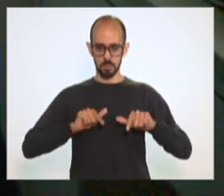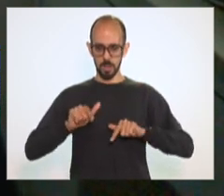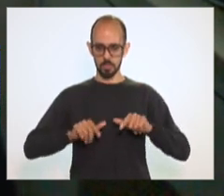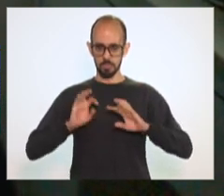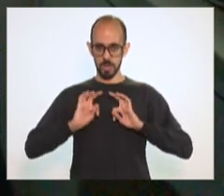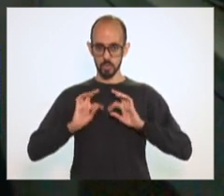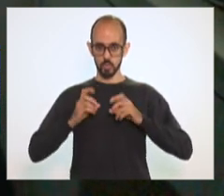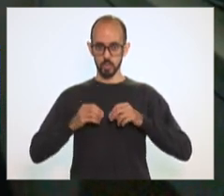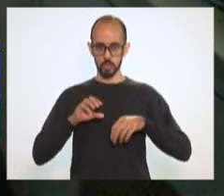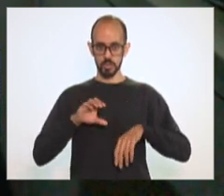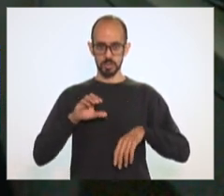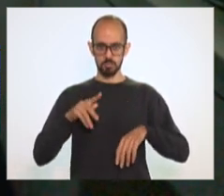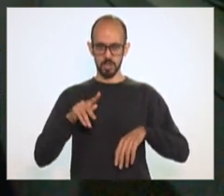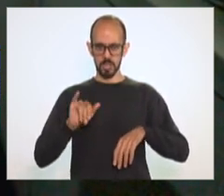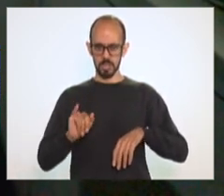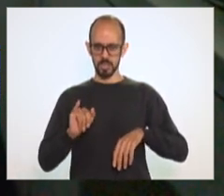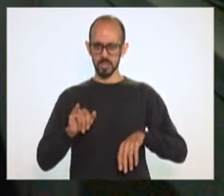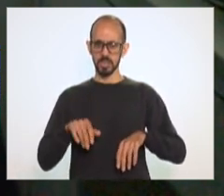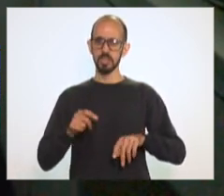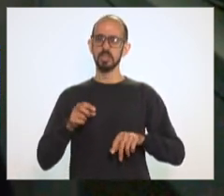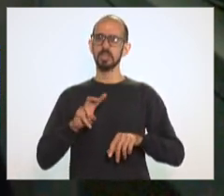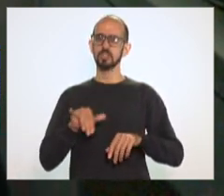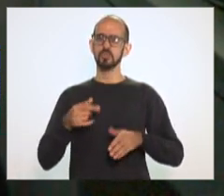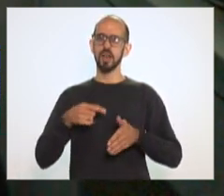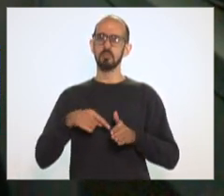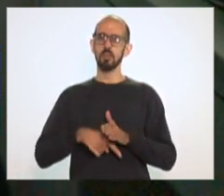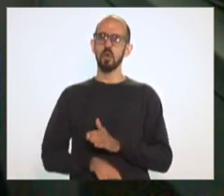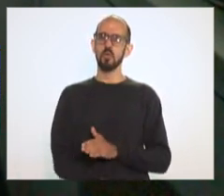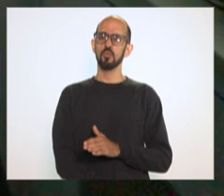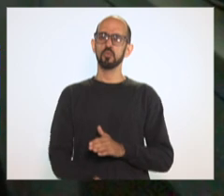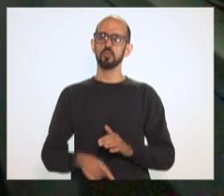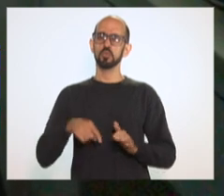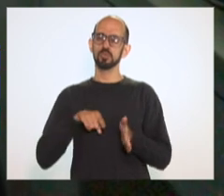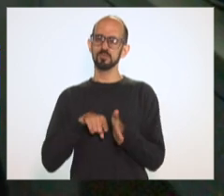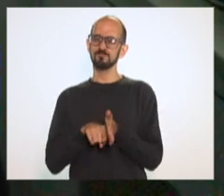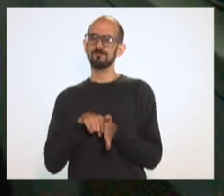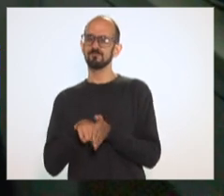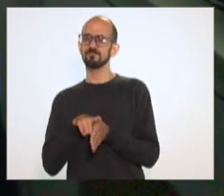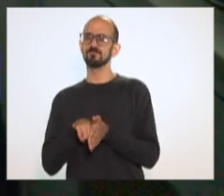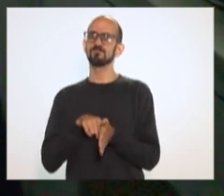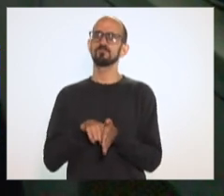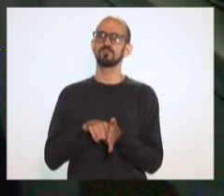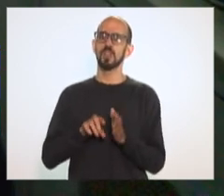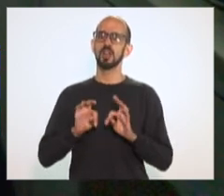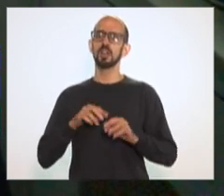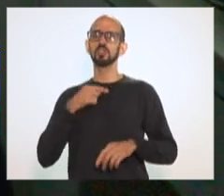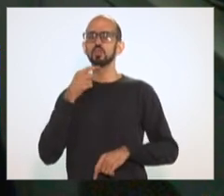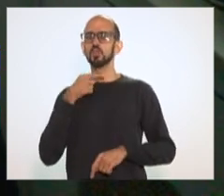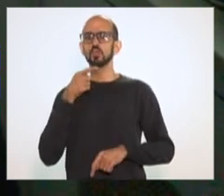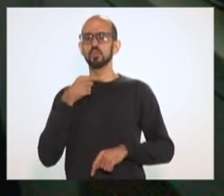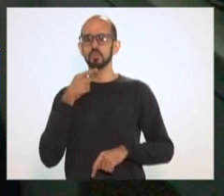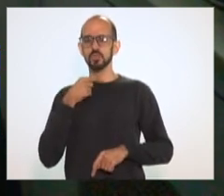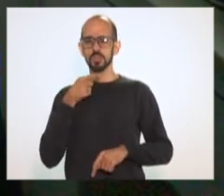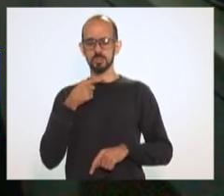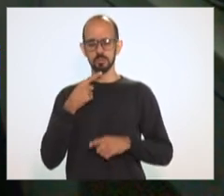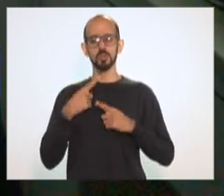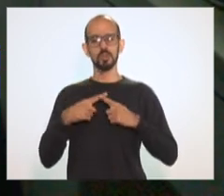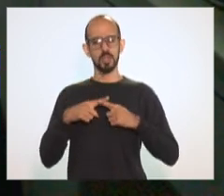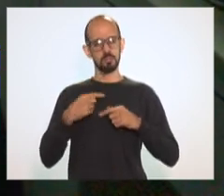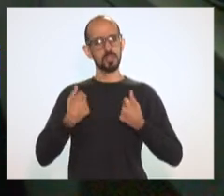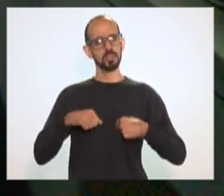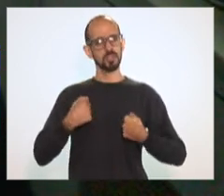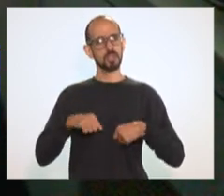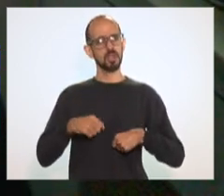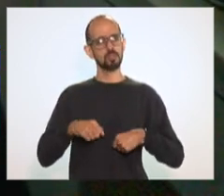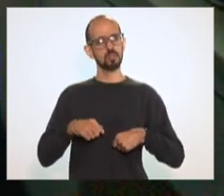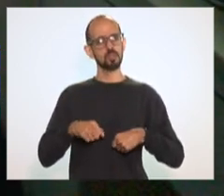e vamos fundo no exame dessas questões porque precisamos precisamos